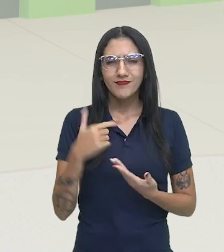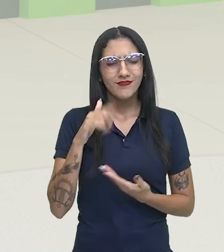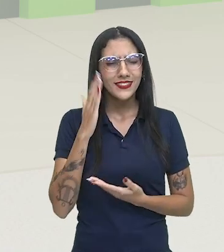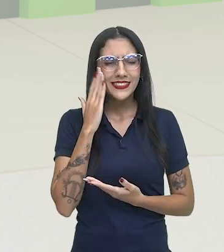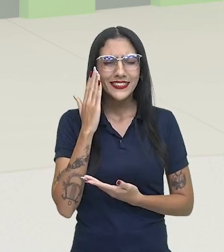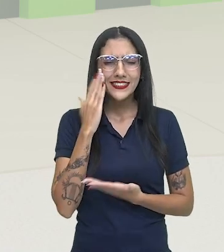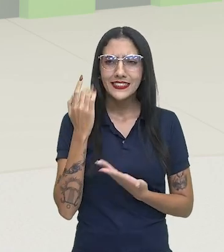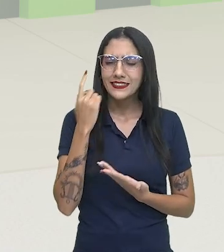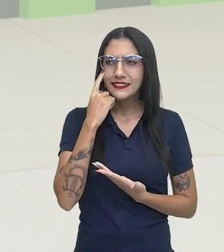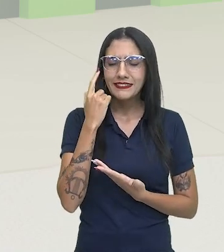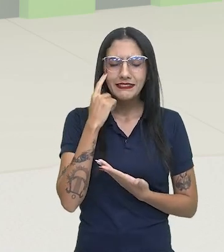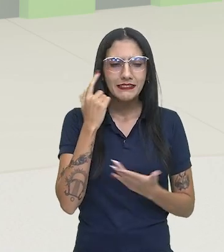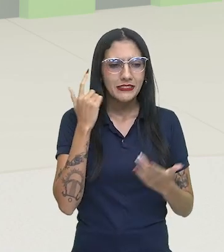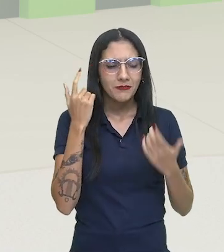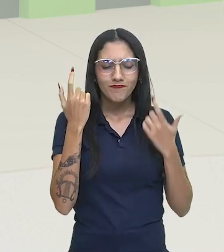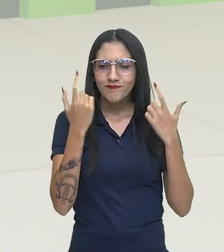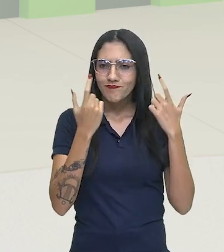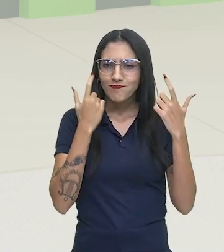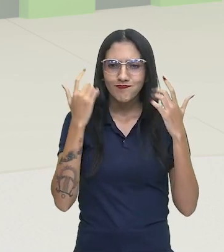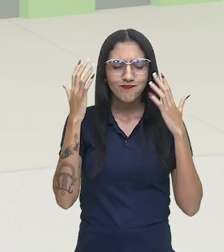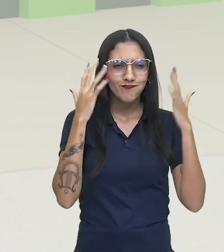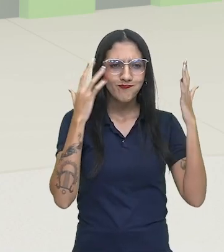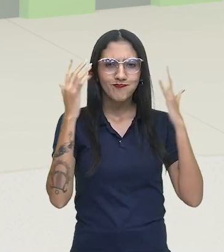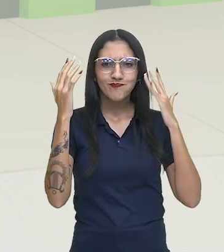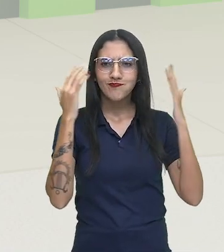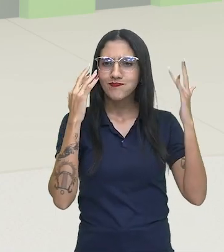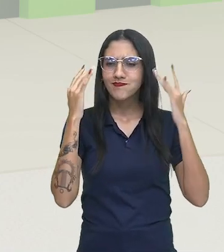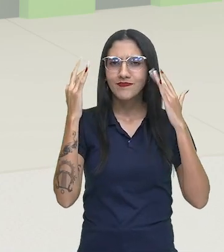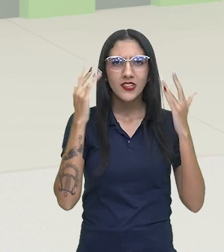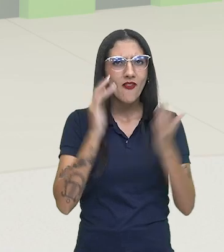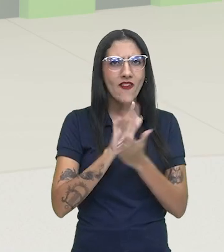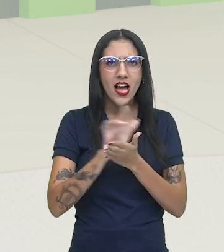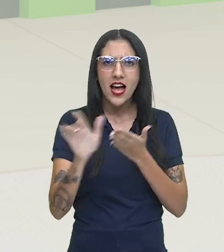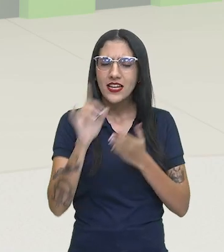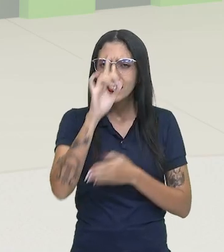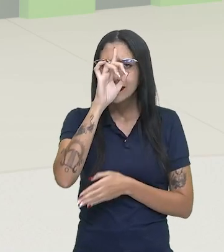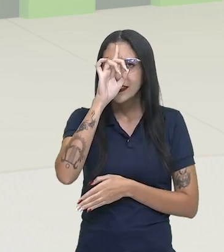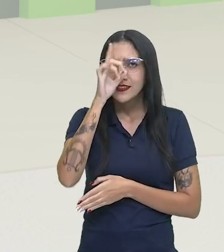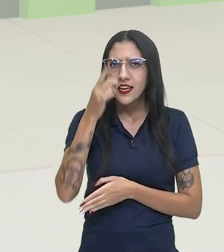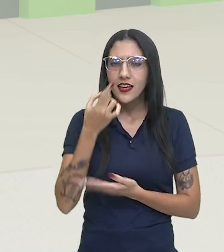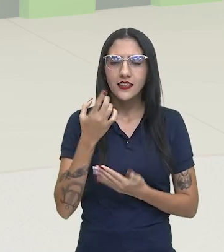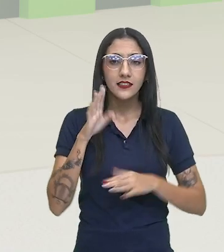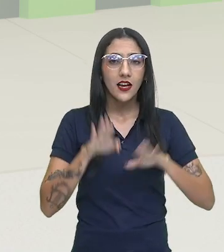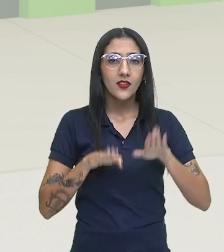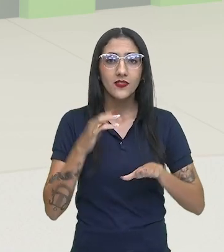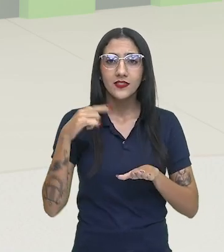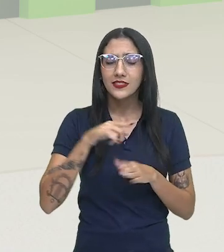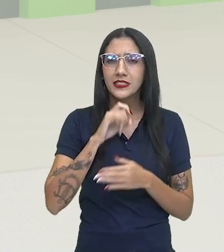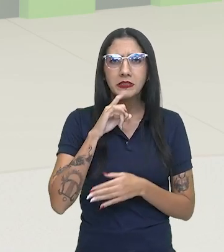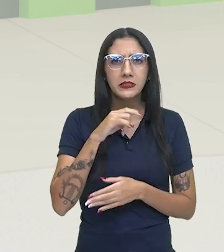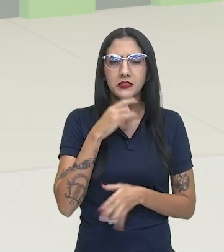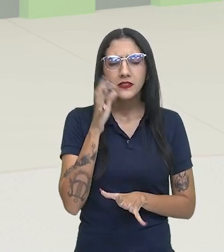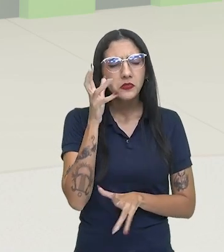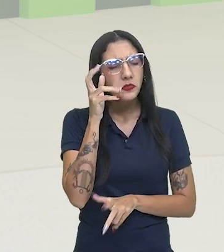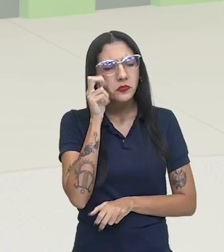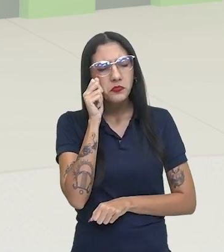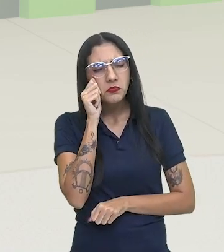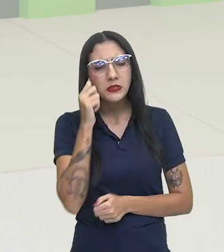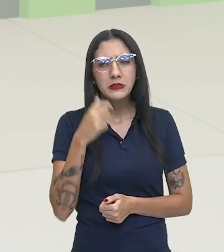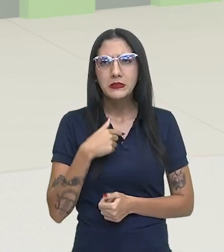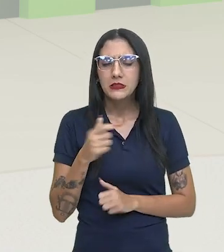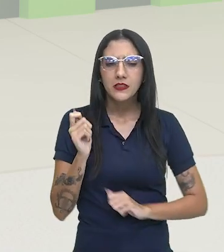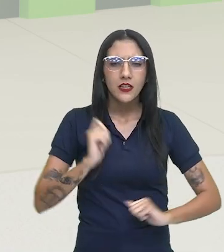que a cabeça está fervilhando, várias ideias, você às vezes não consegue nem dormir, né? Bate